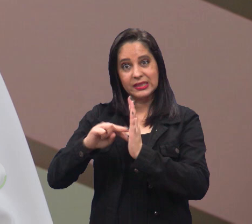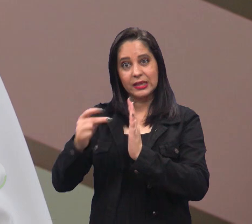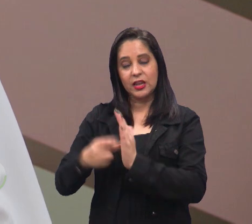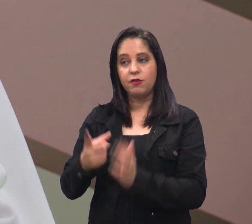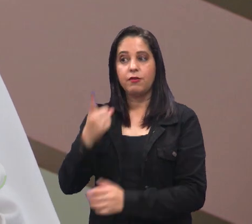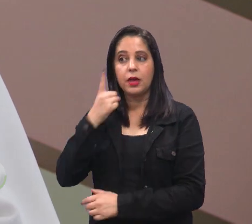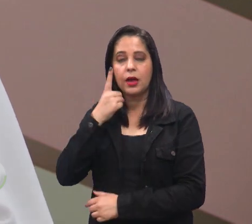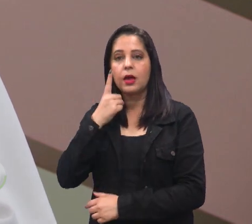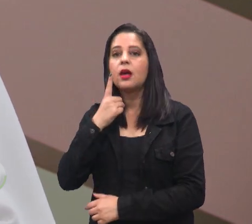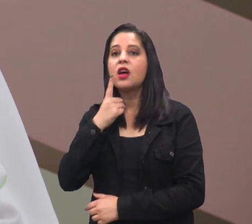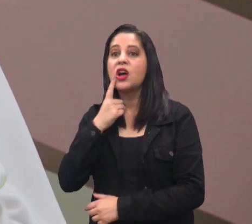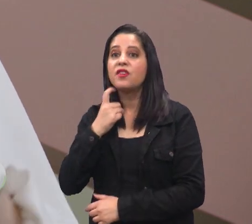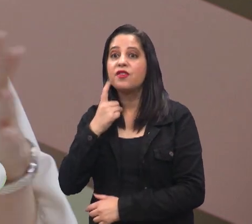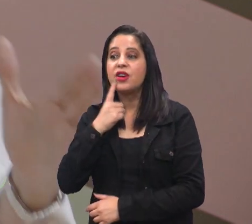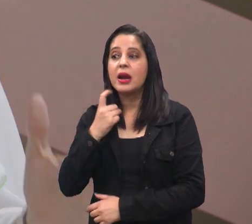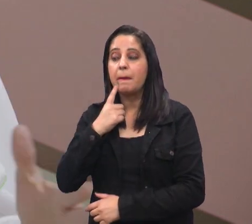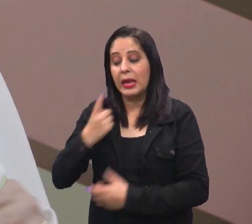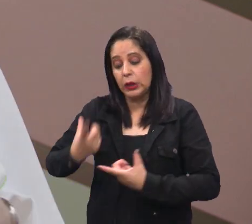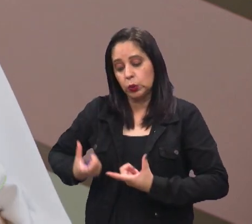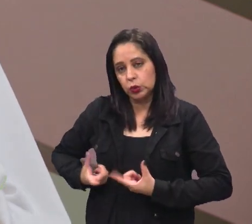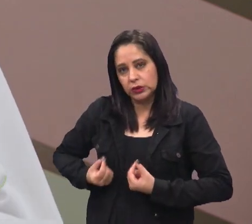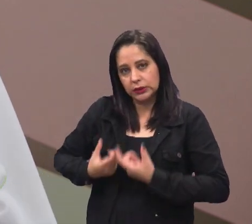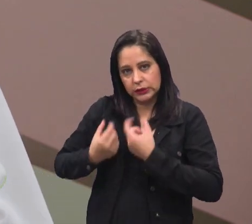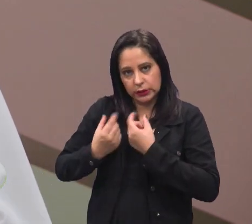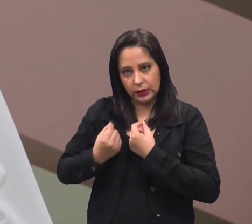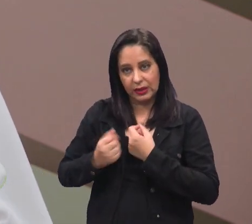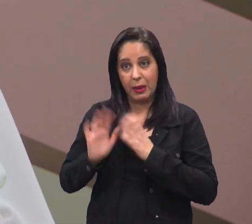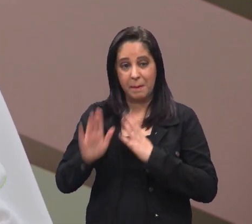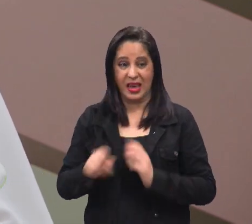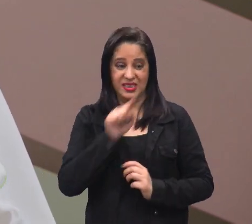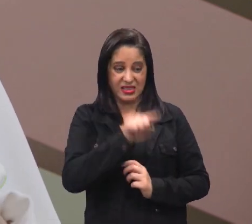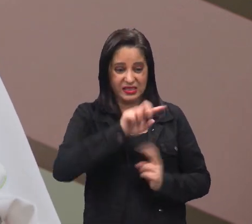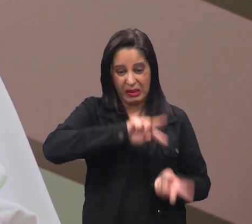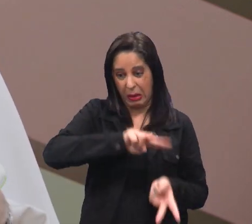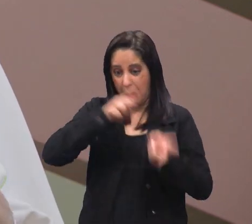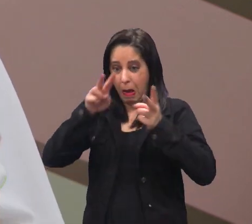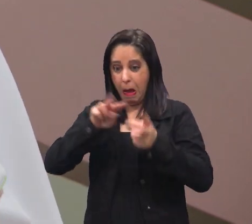na leucemia, mas a anemia não vira leucemia. Então,